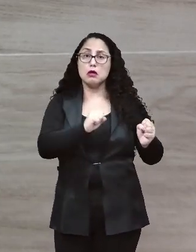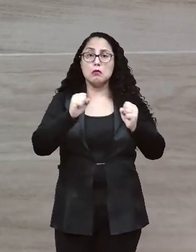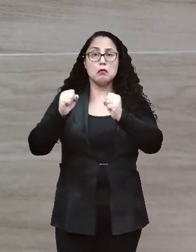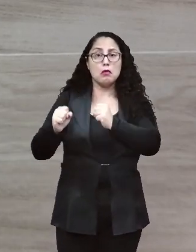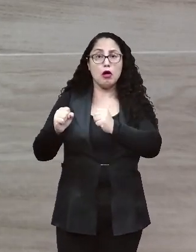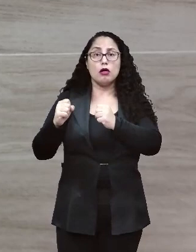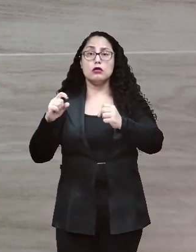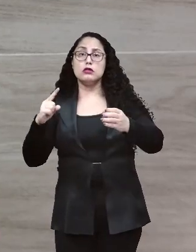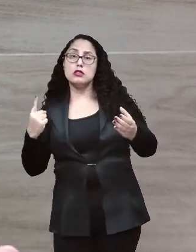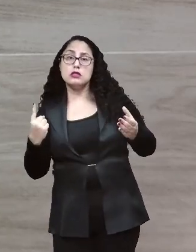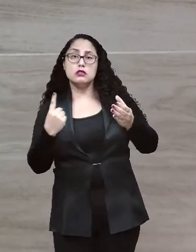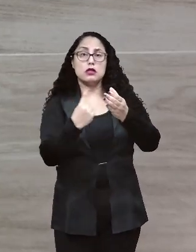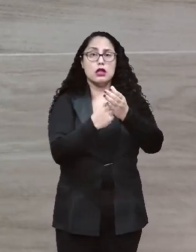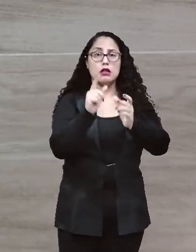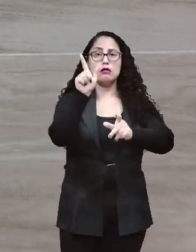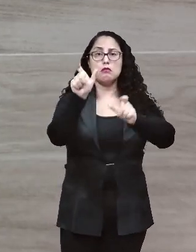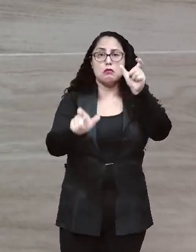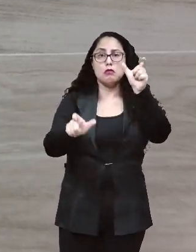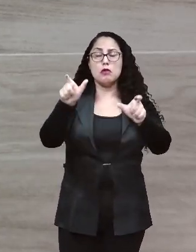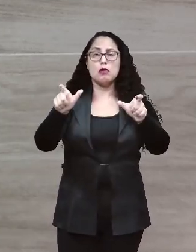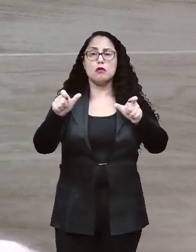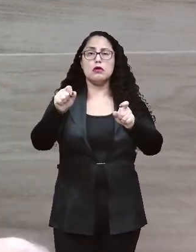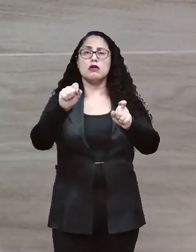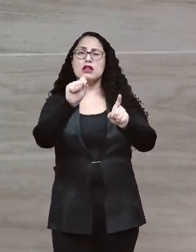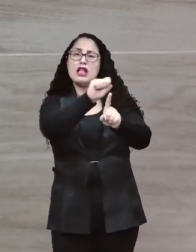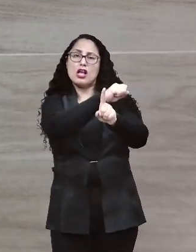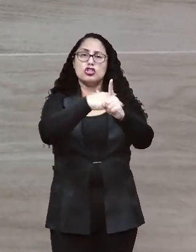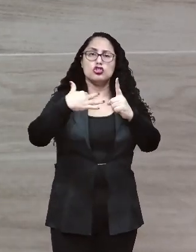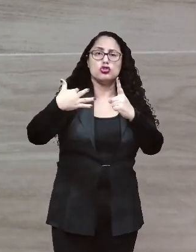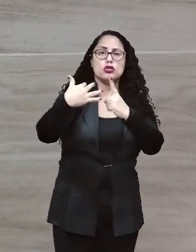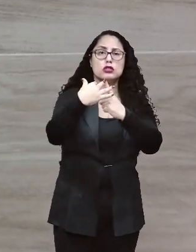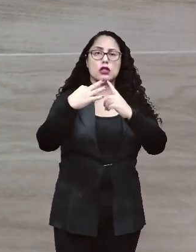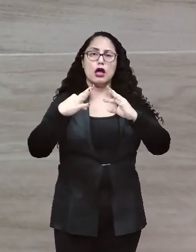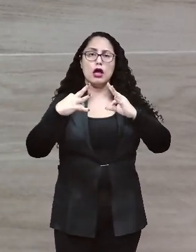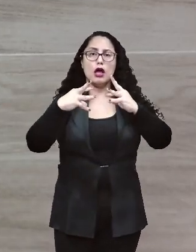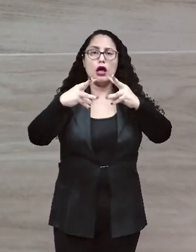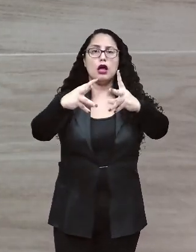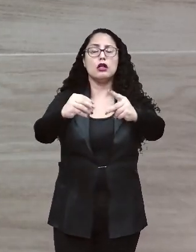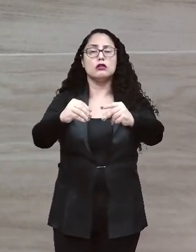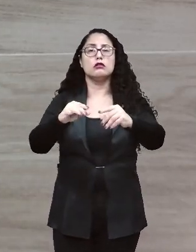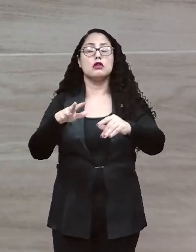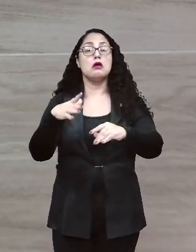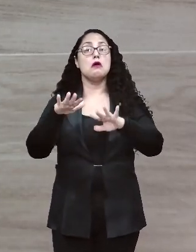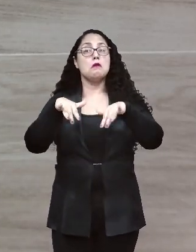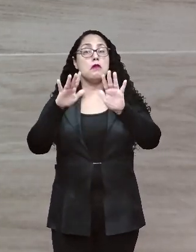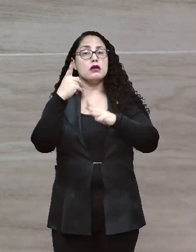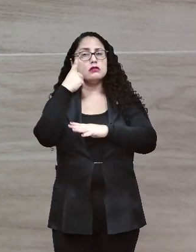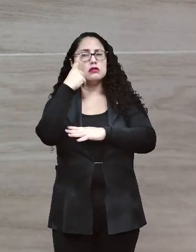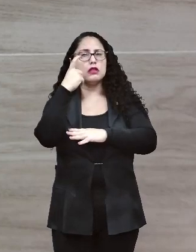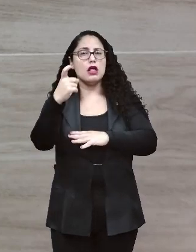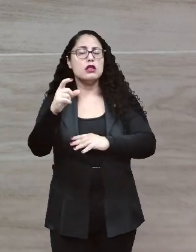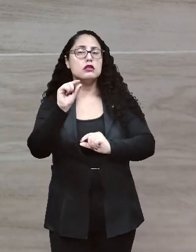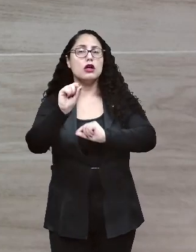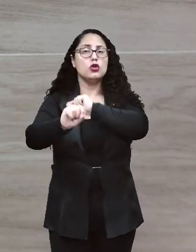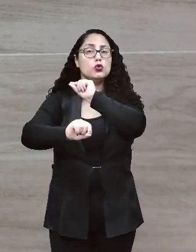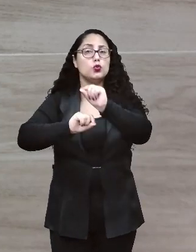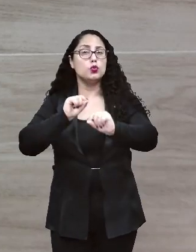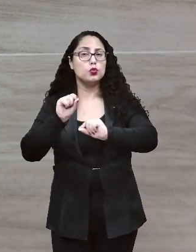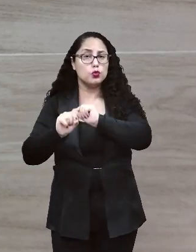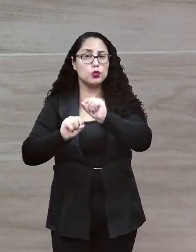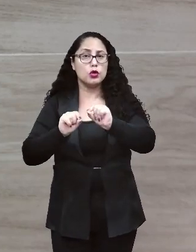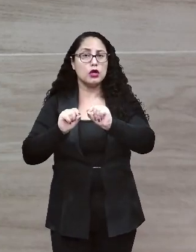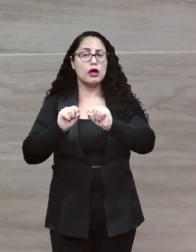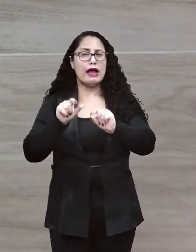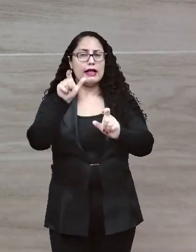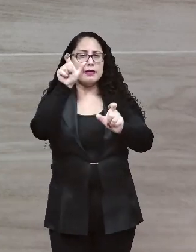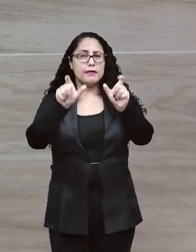possam inserir esse público na sociedade como um todo, né? E o mais interessante é que